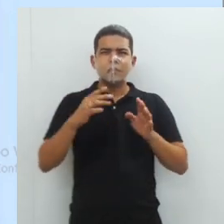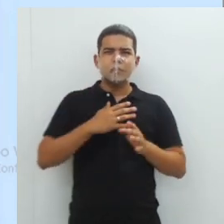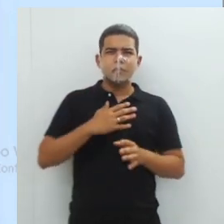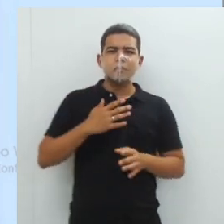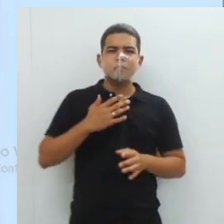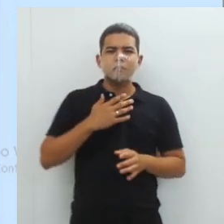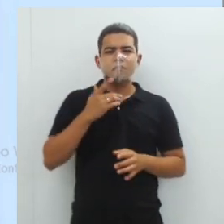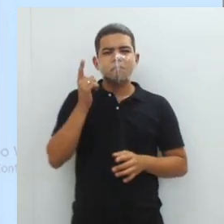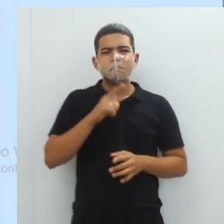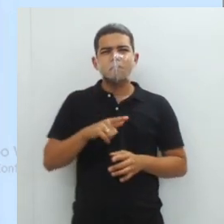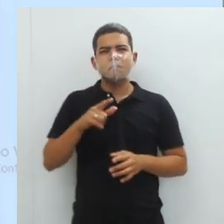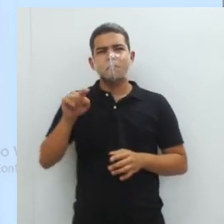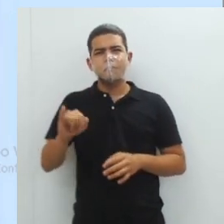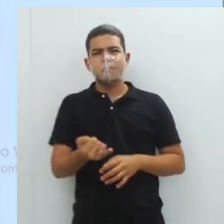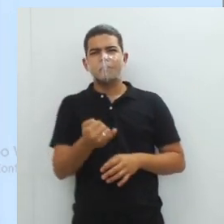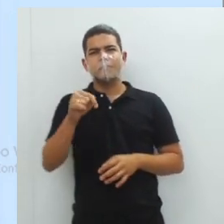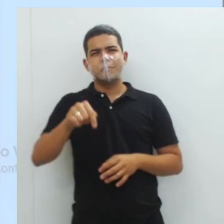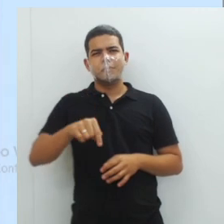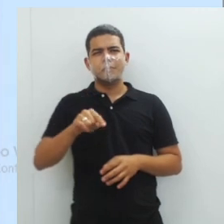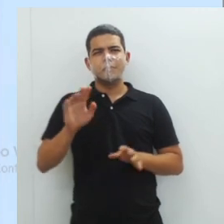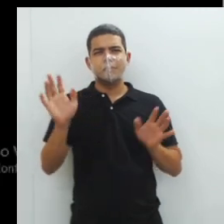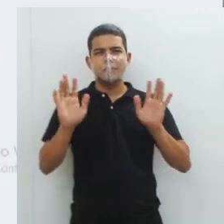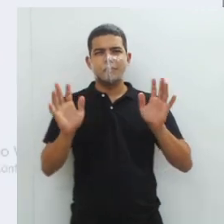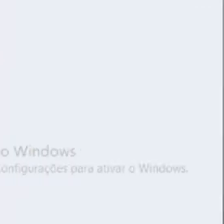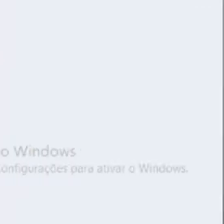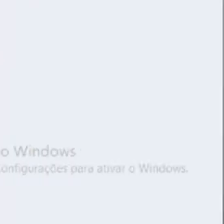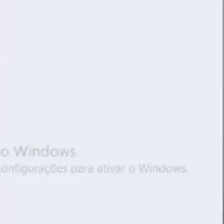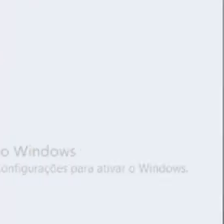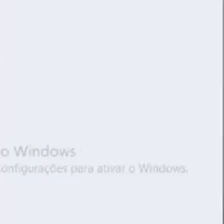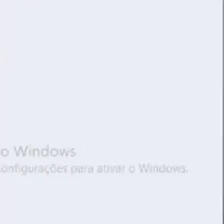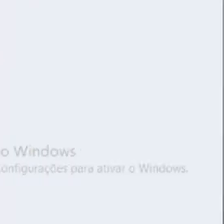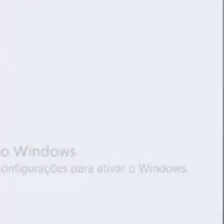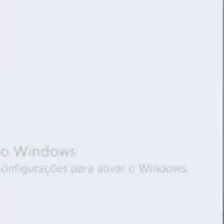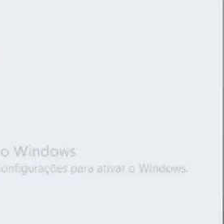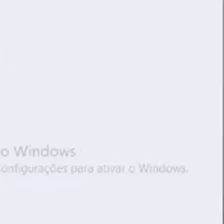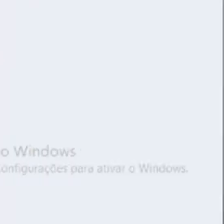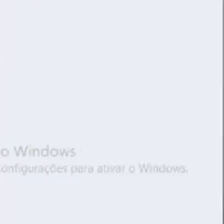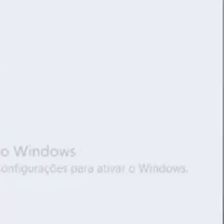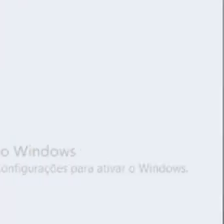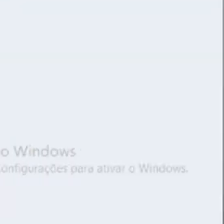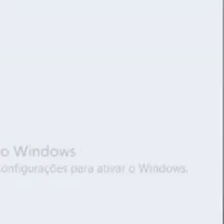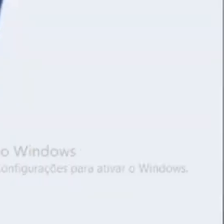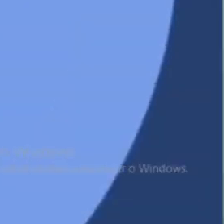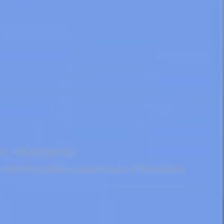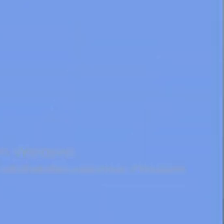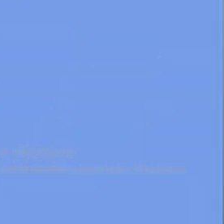aproveitar, tenha sido proveitoso. Tchau!